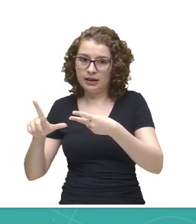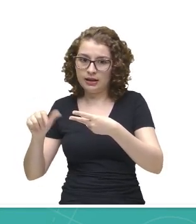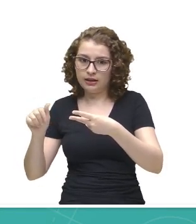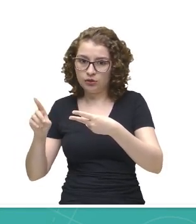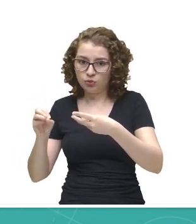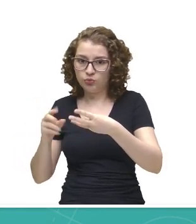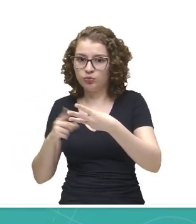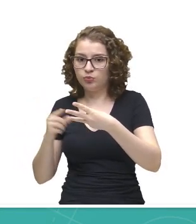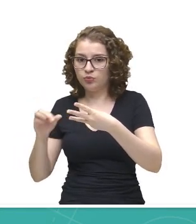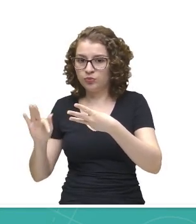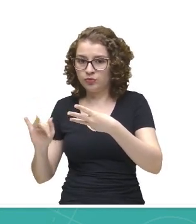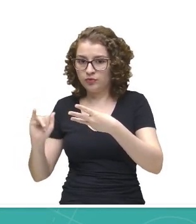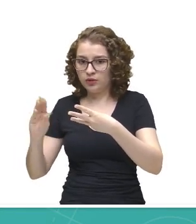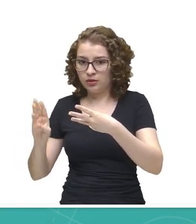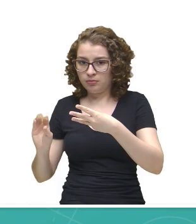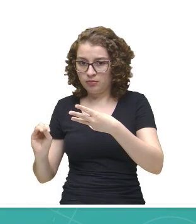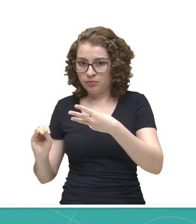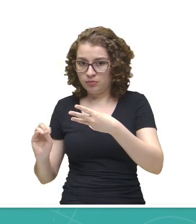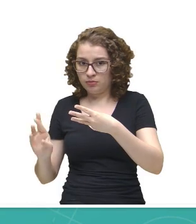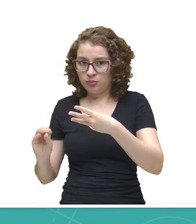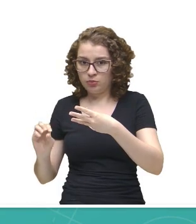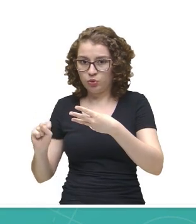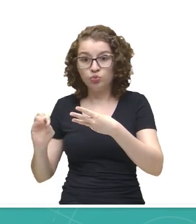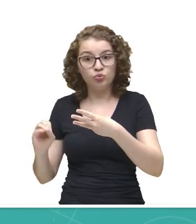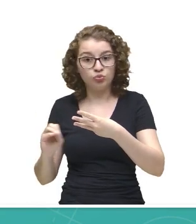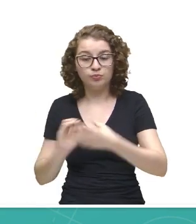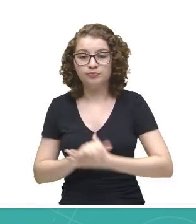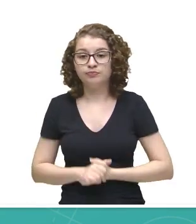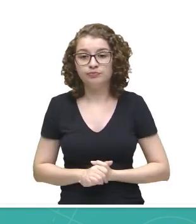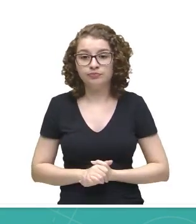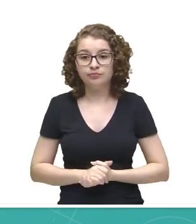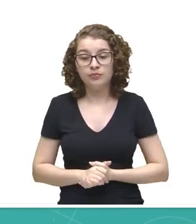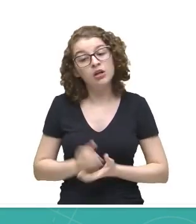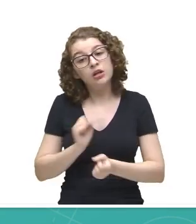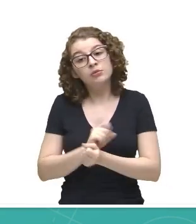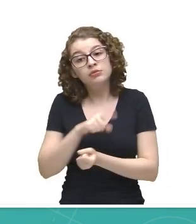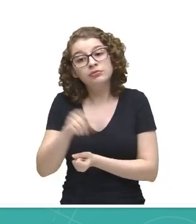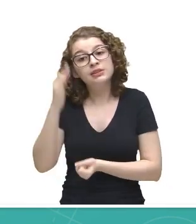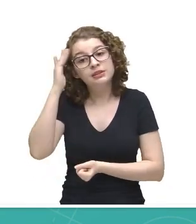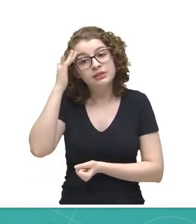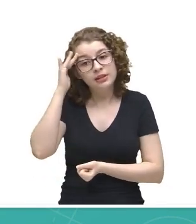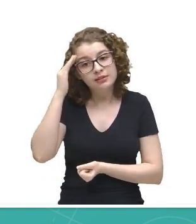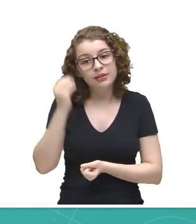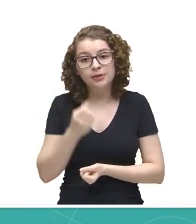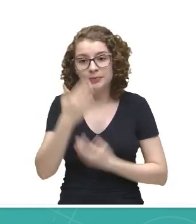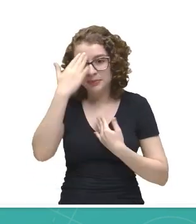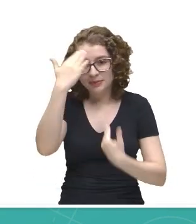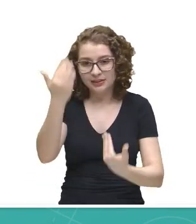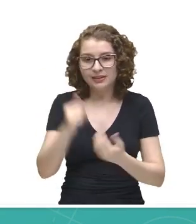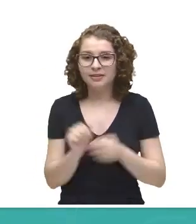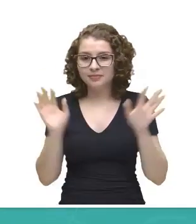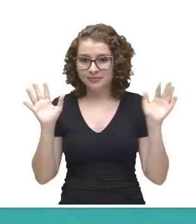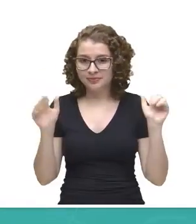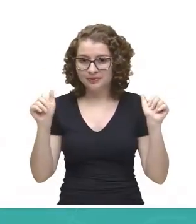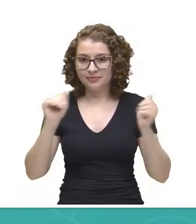nossa segunda questão, espero que vocês tenham compreendido e até uma próxima oportunidade.